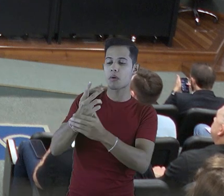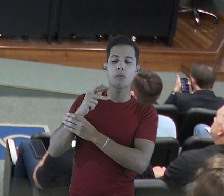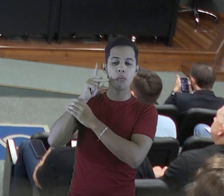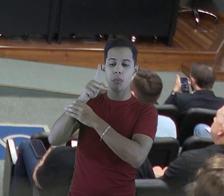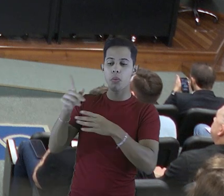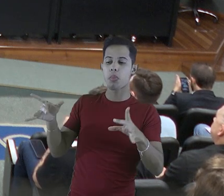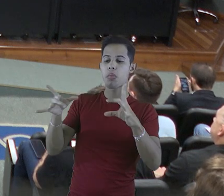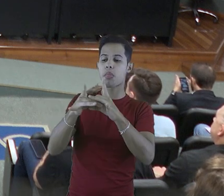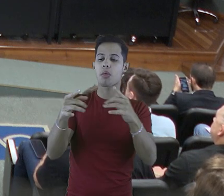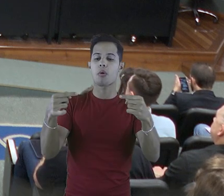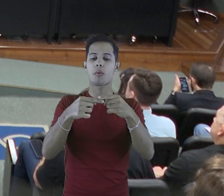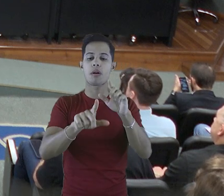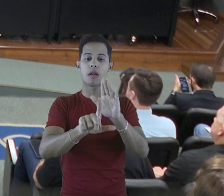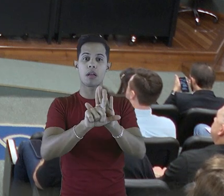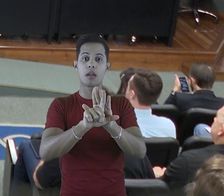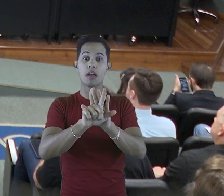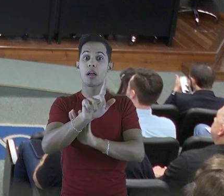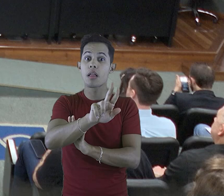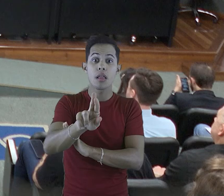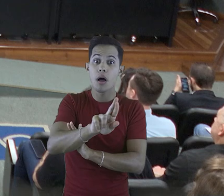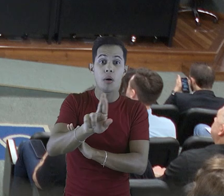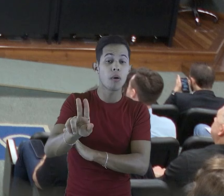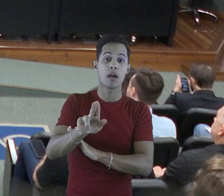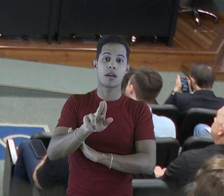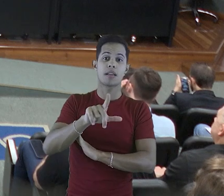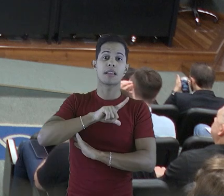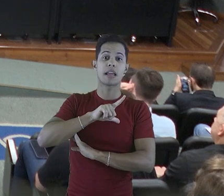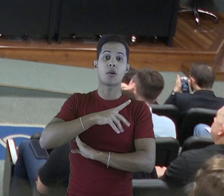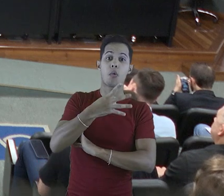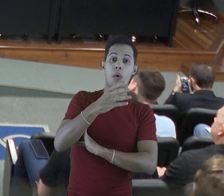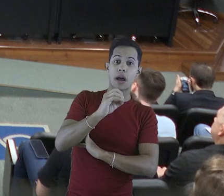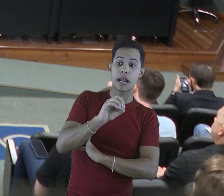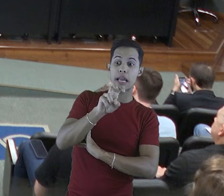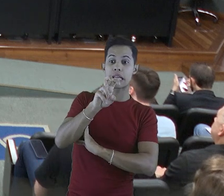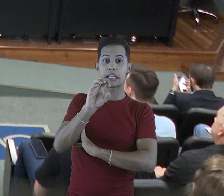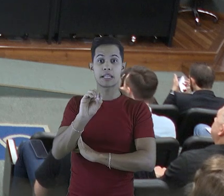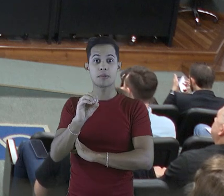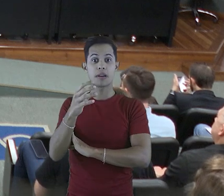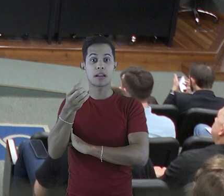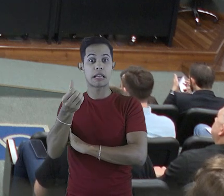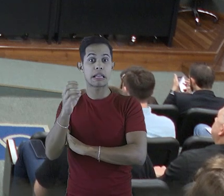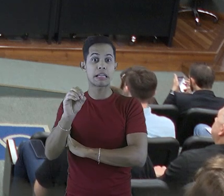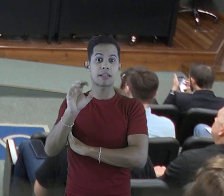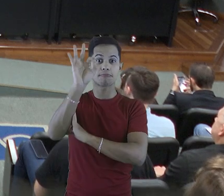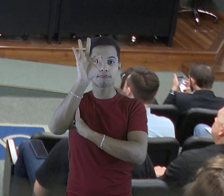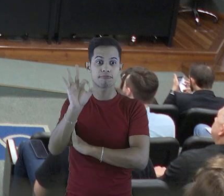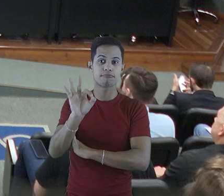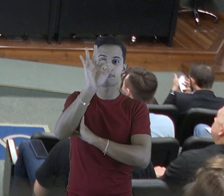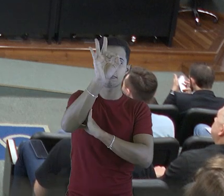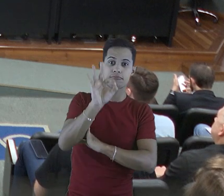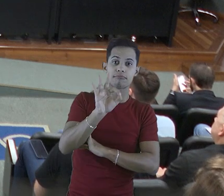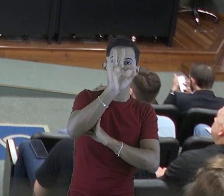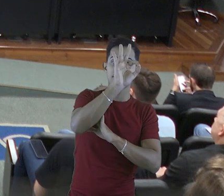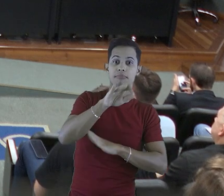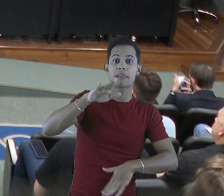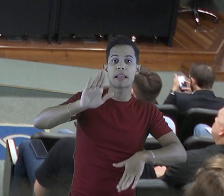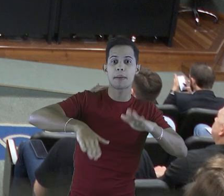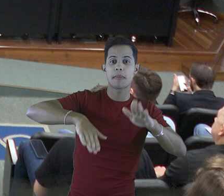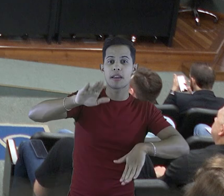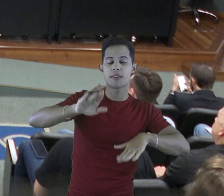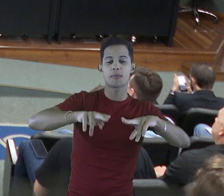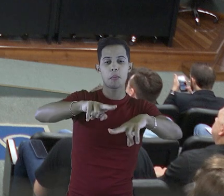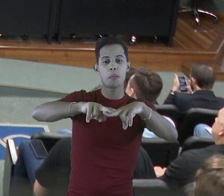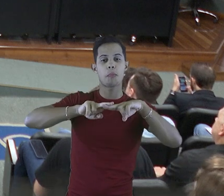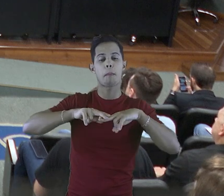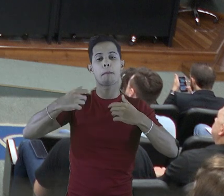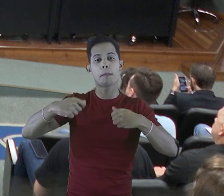e dizia, está adequado. Não. TI é 40%, 50%, 60%, dependendo do projeto de LGPD. Então, se não tiver uma empresa de